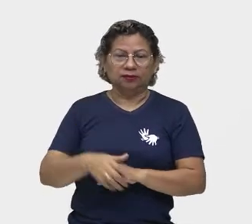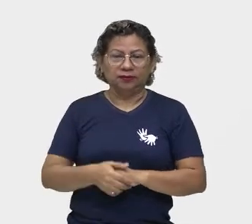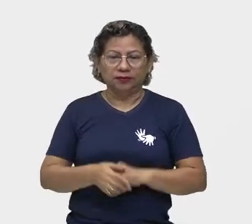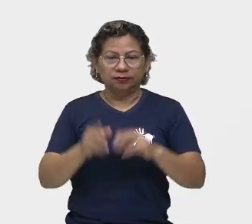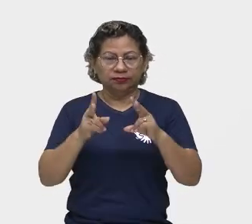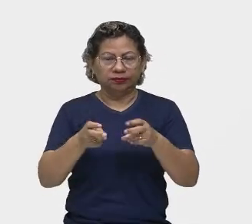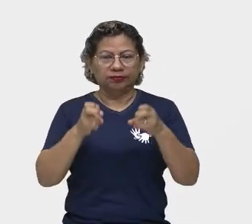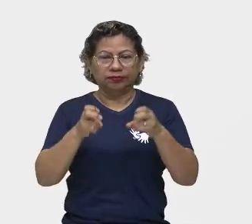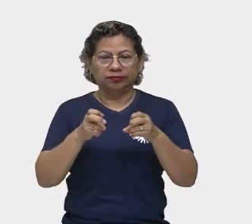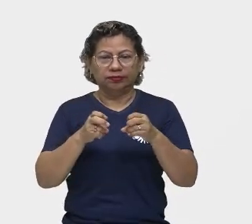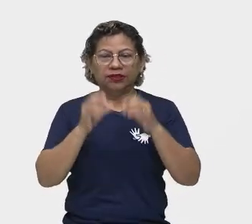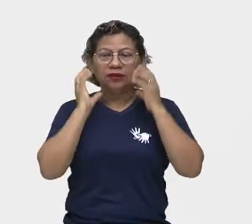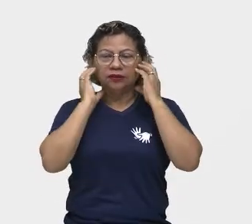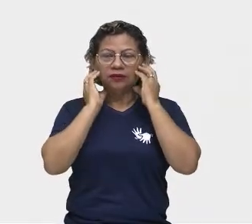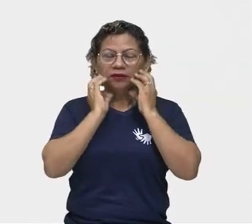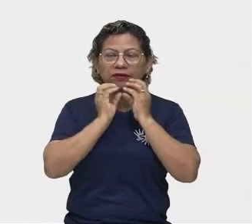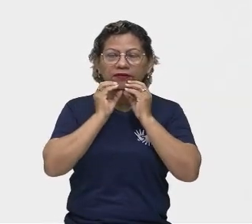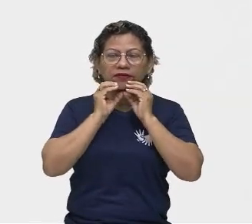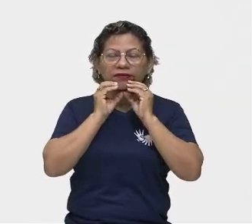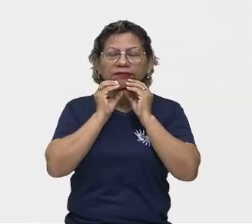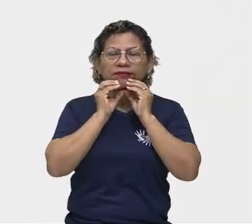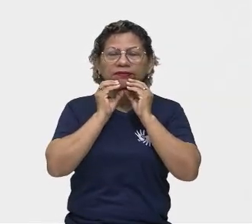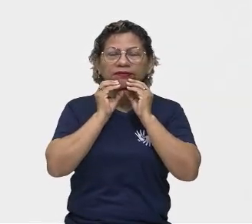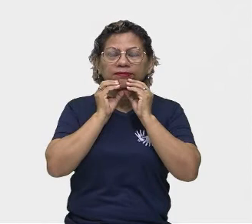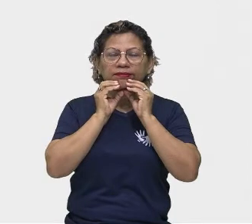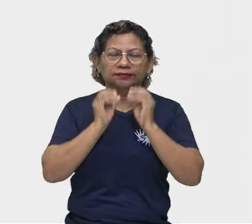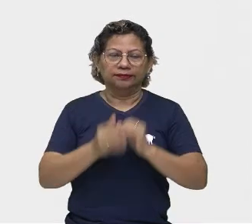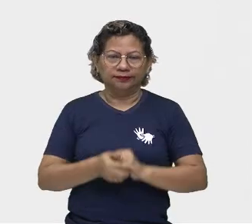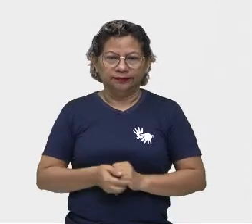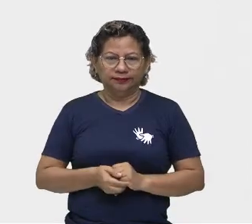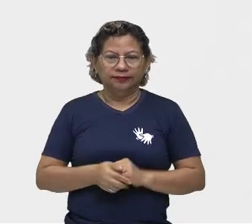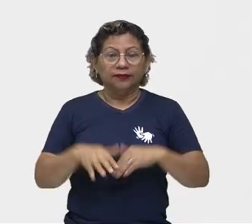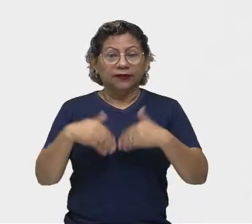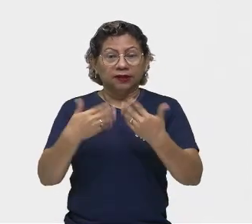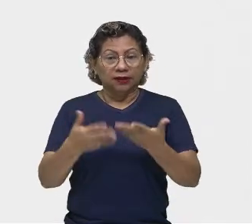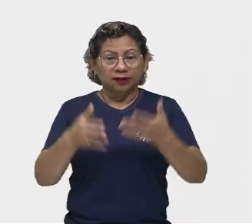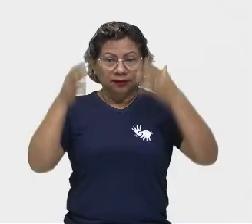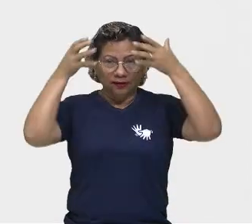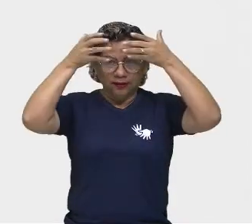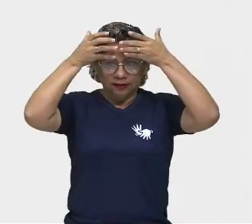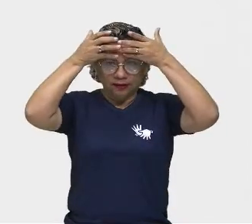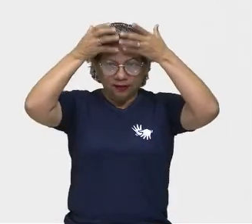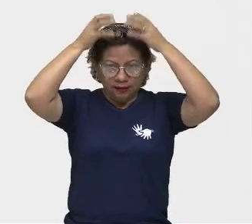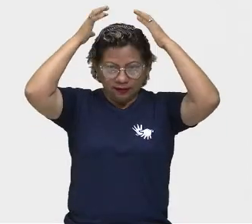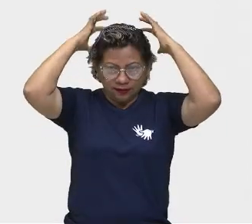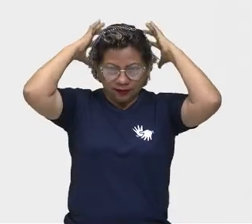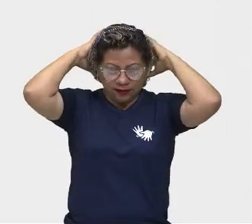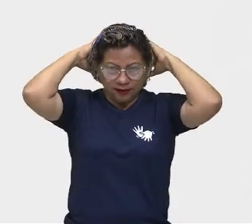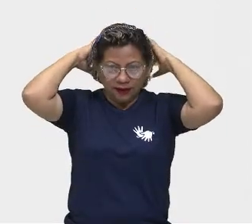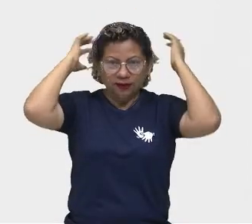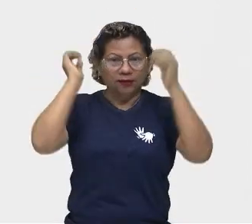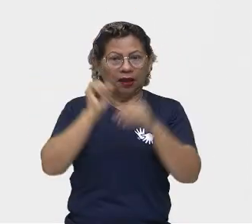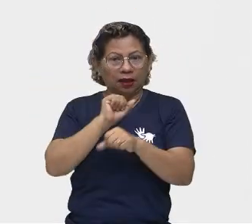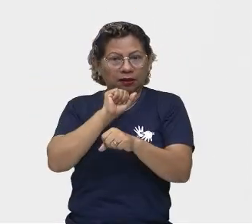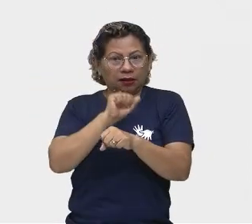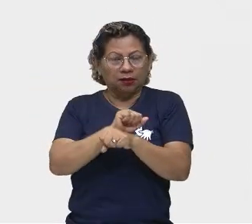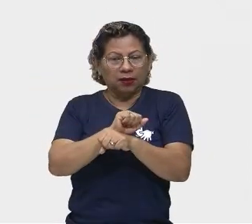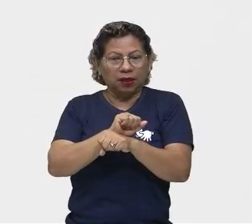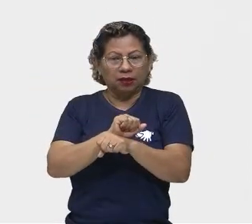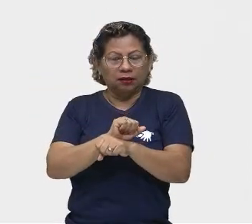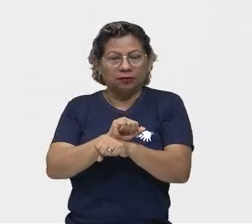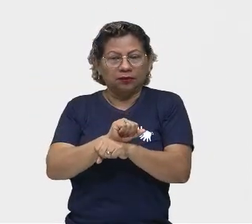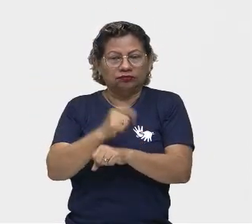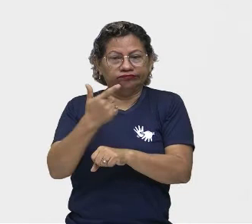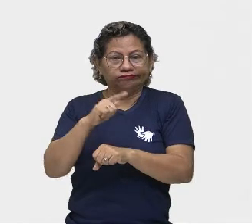imagem representa para a gente a mandíbula tá então na nossa cabeça ela é a única que não é imóvel tá essa